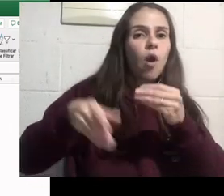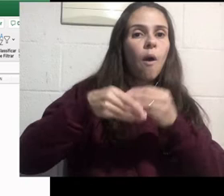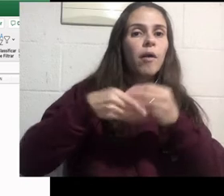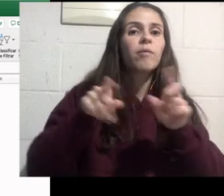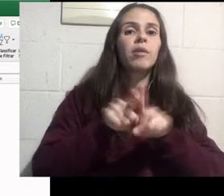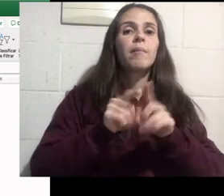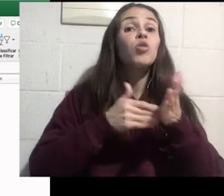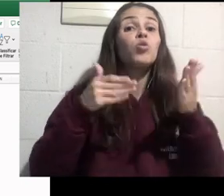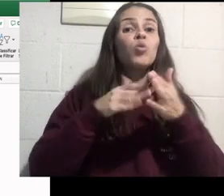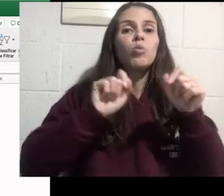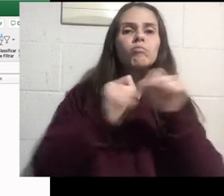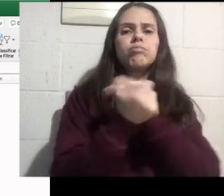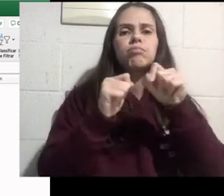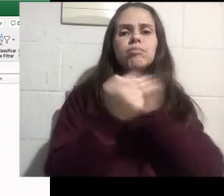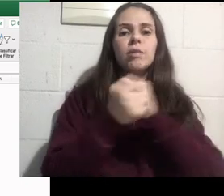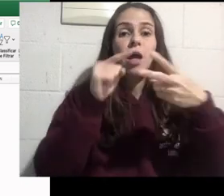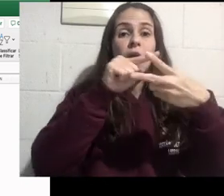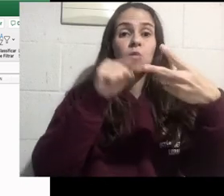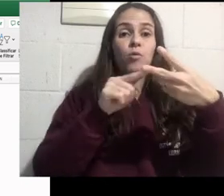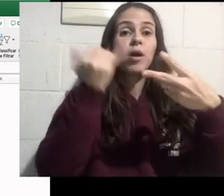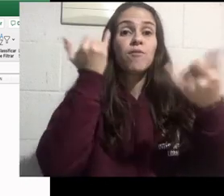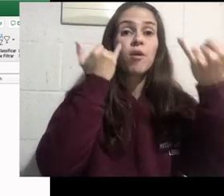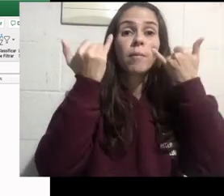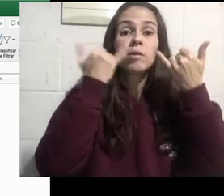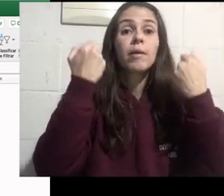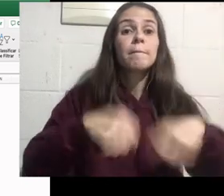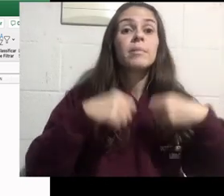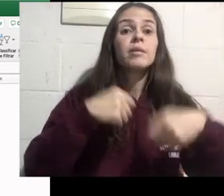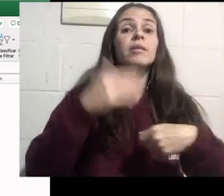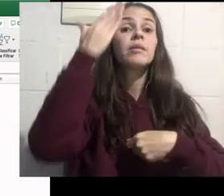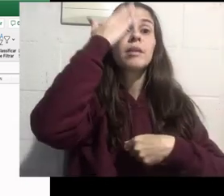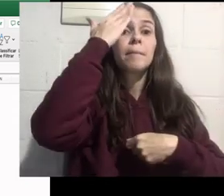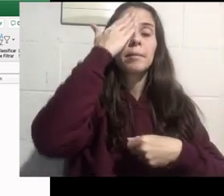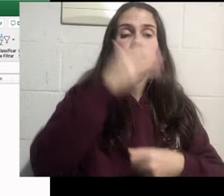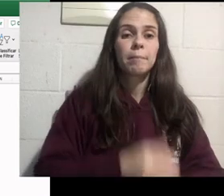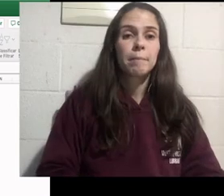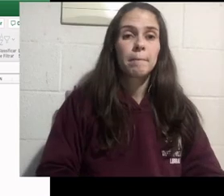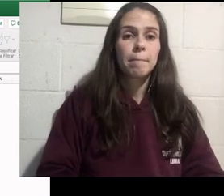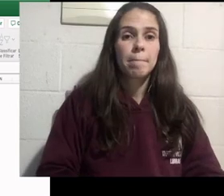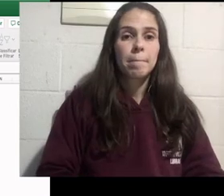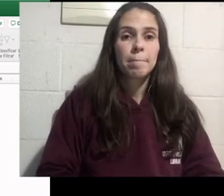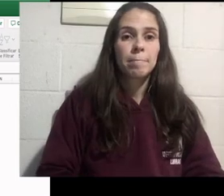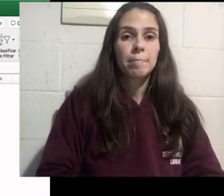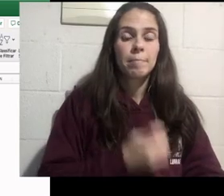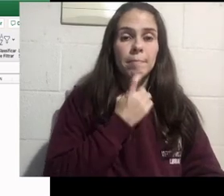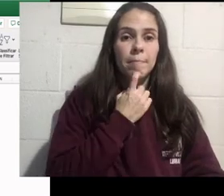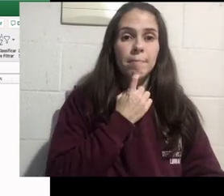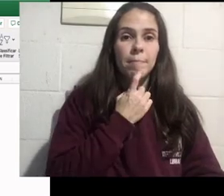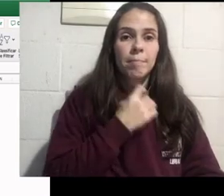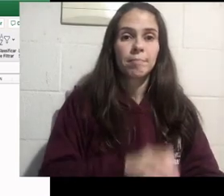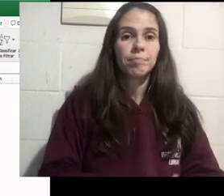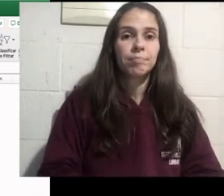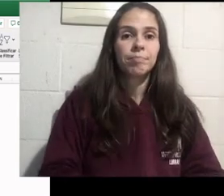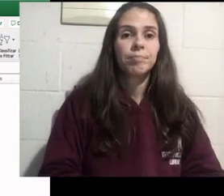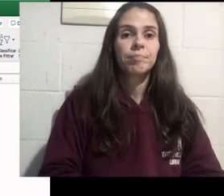já ajustou. Então, essas duas informações é que eu preciso definir: o preço, né, que estava